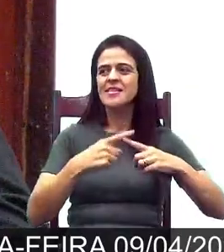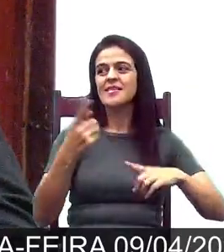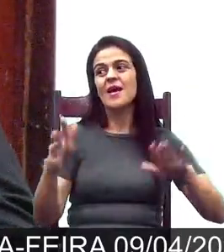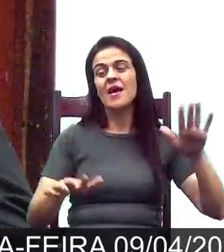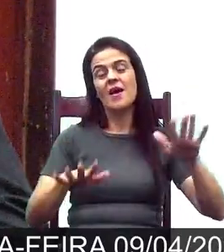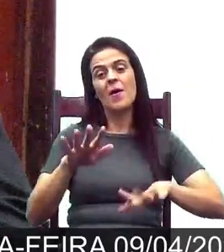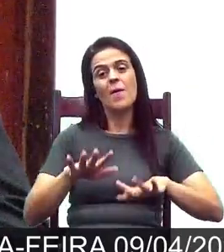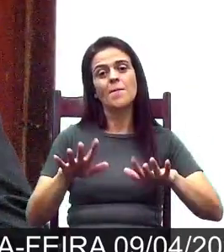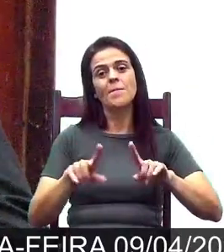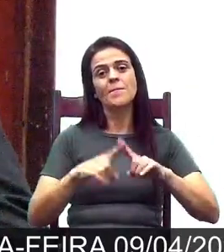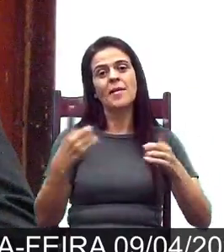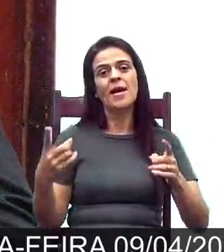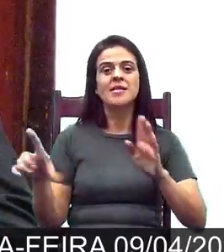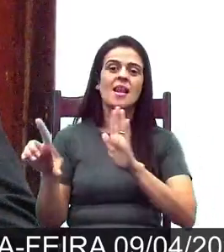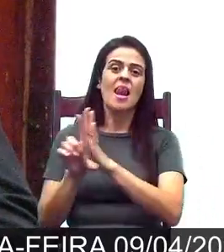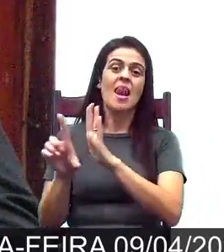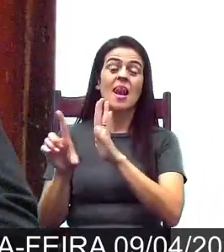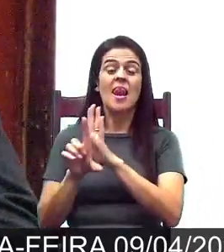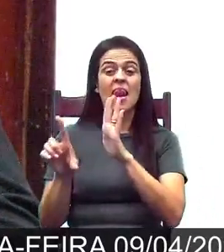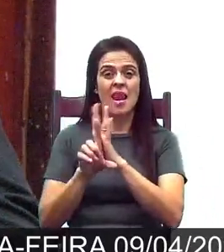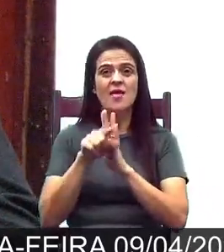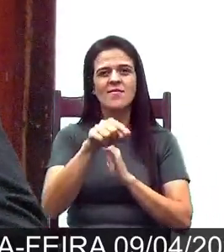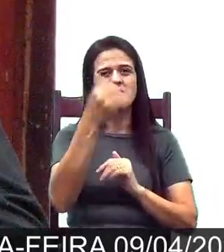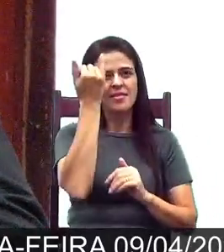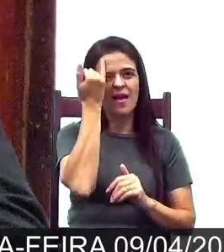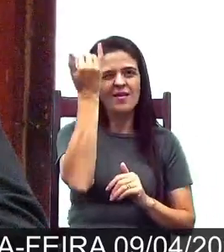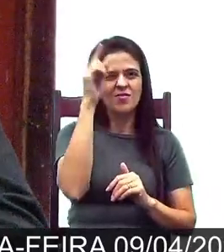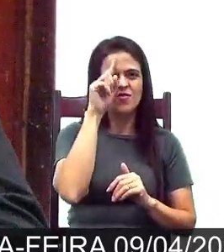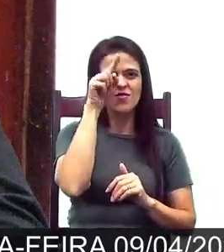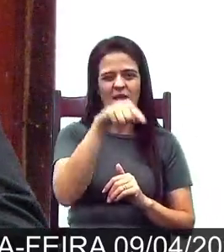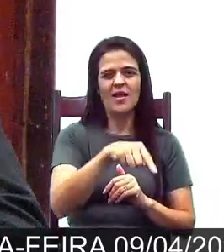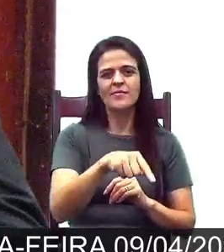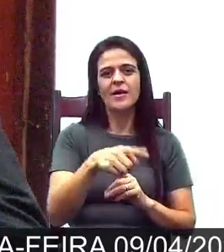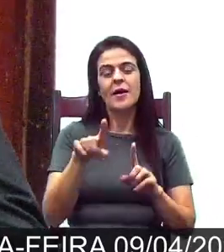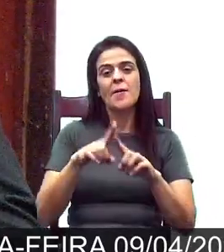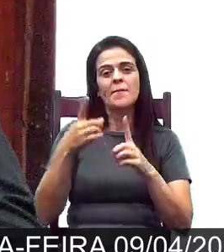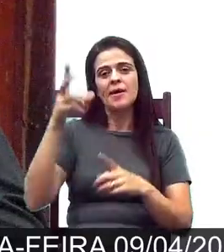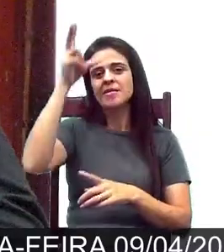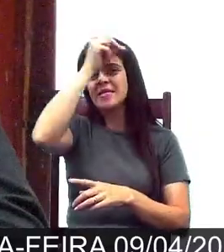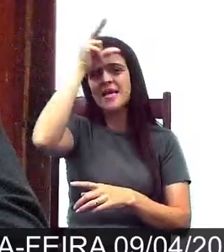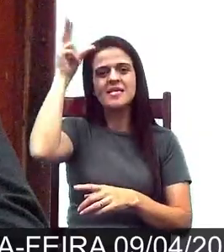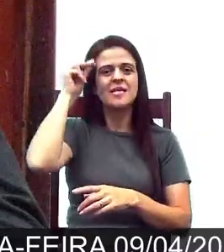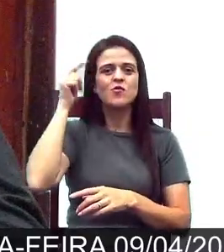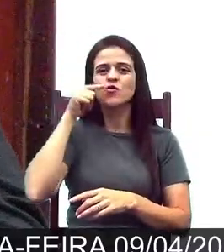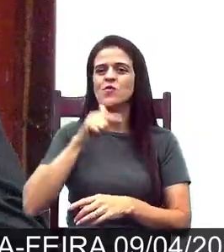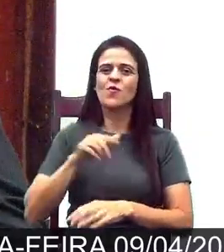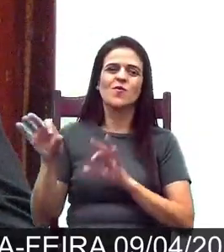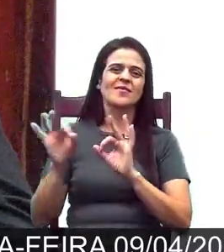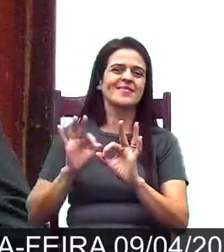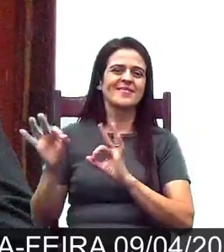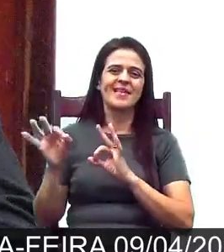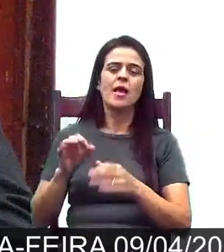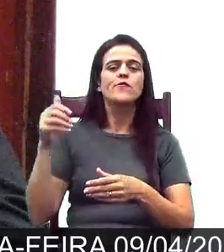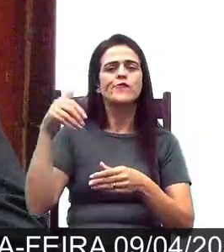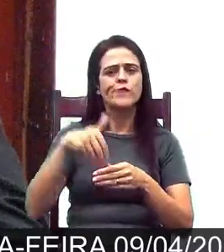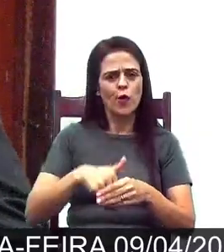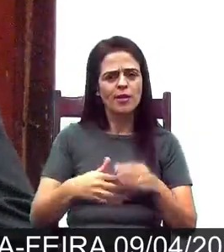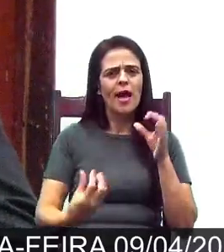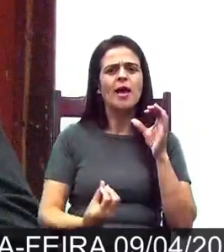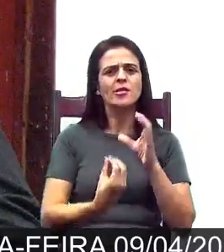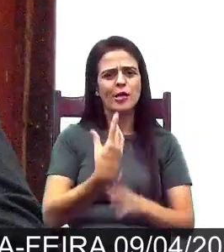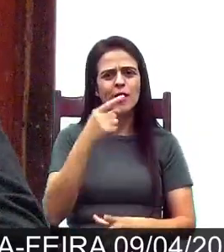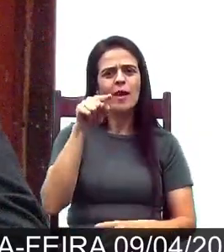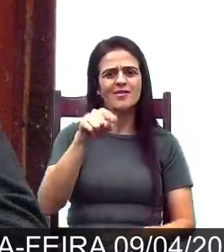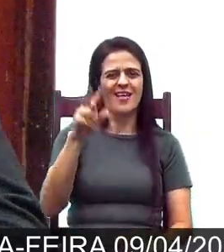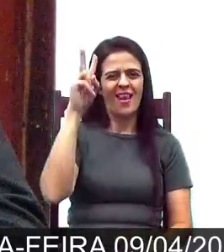porém, essa lei, o executivo não dá conta de colocar ela em prática. Foi votada, foi criada